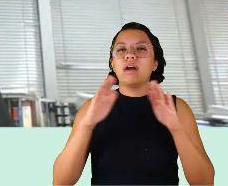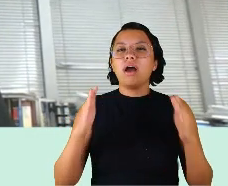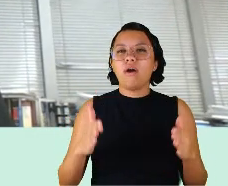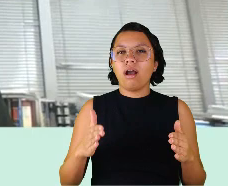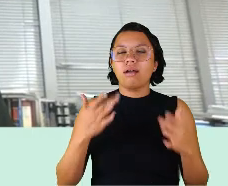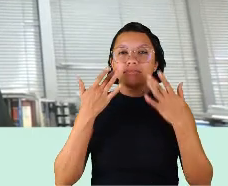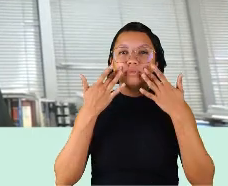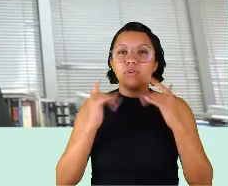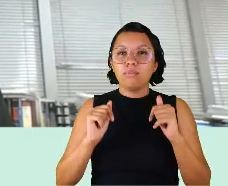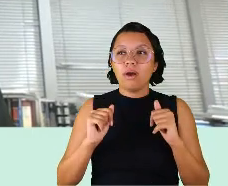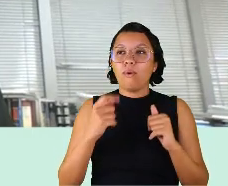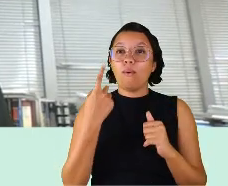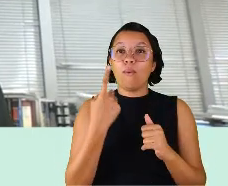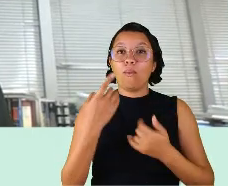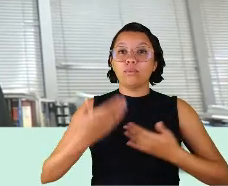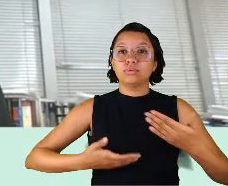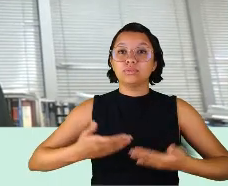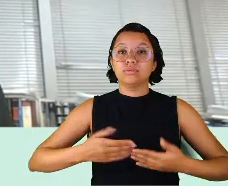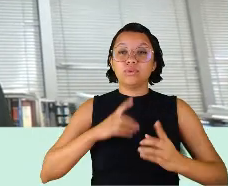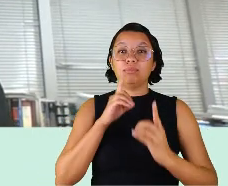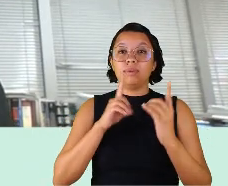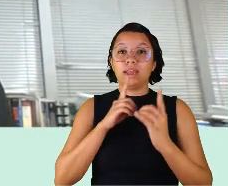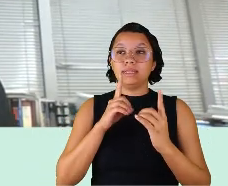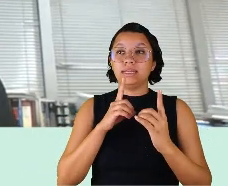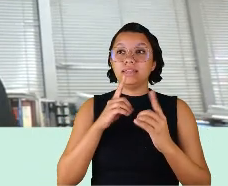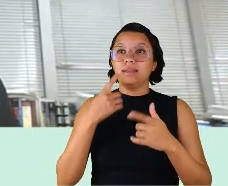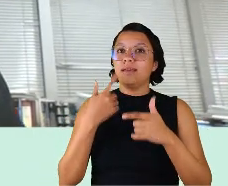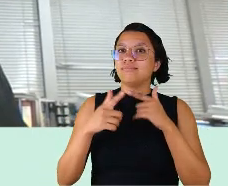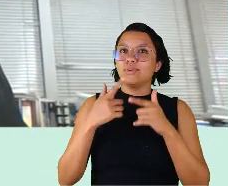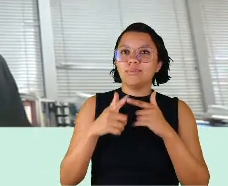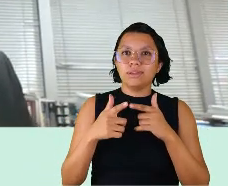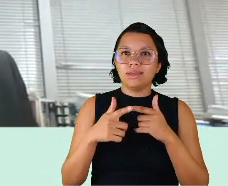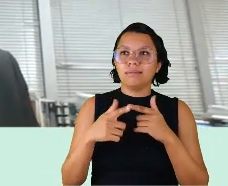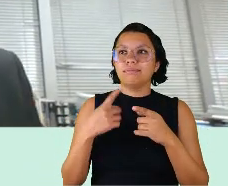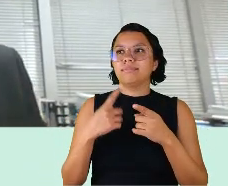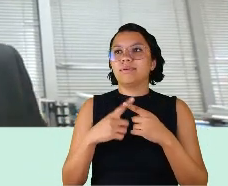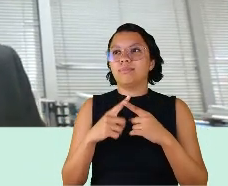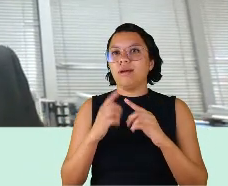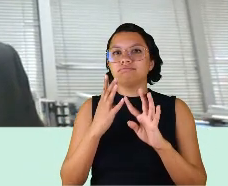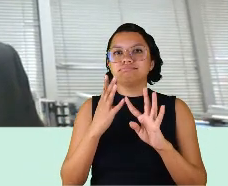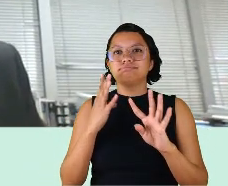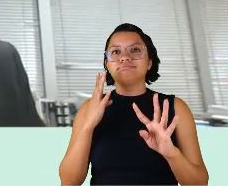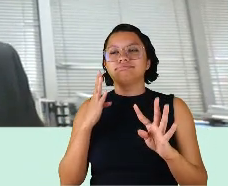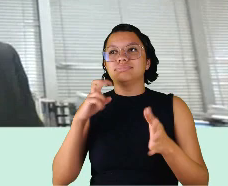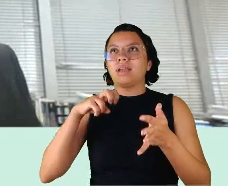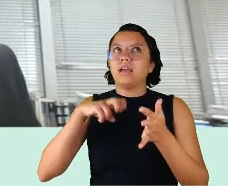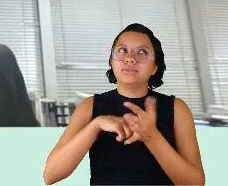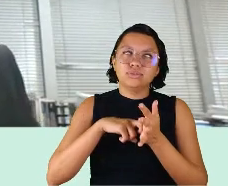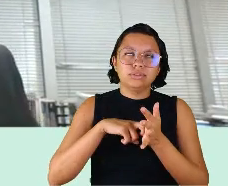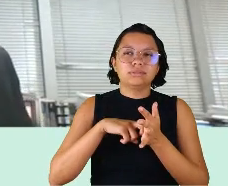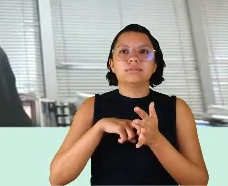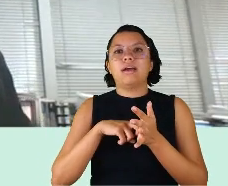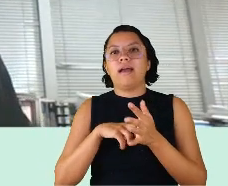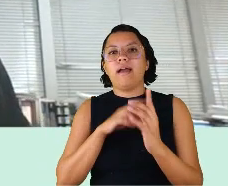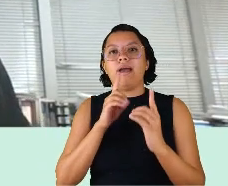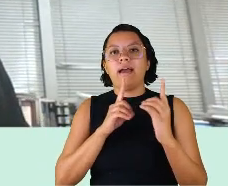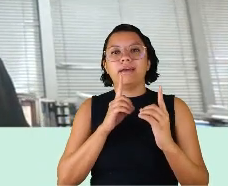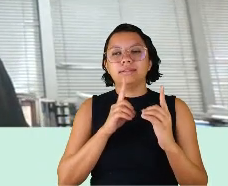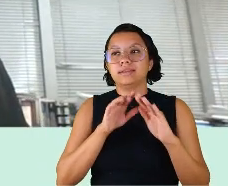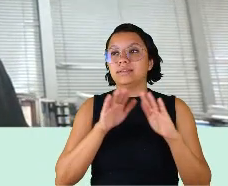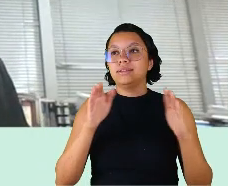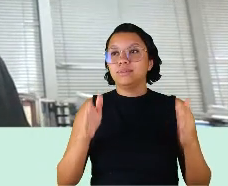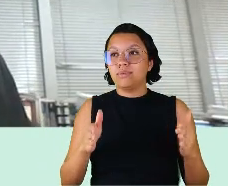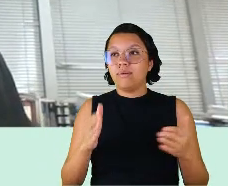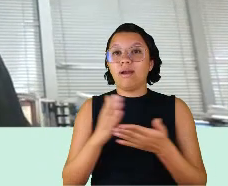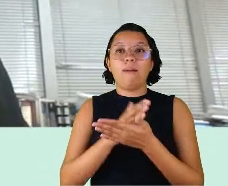e como achar um servidor para atender o balcão era um problema, né? Que parecia que era um castigo. Era um castigo atender o balcão